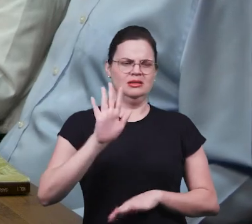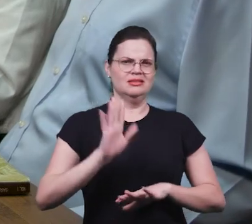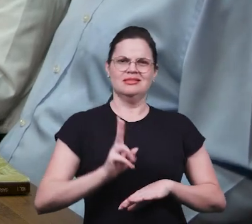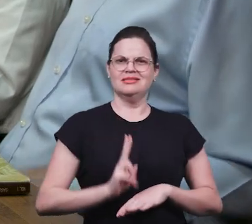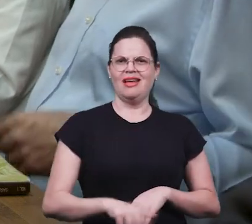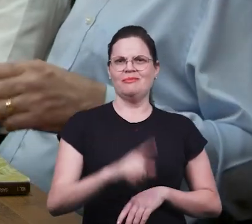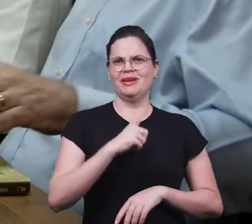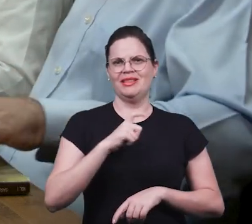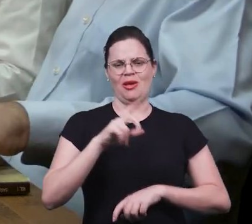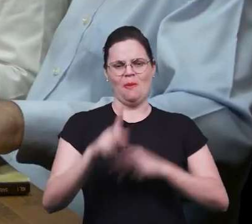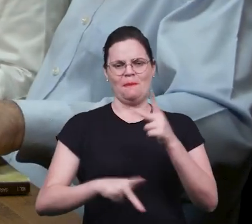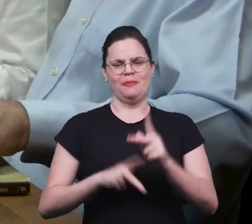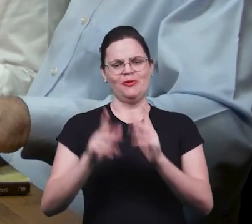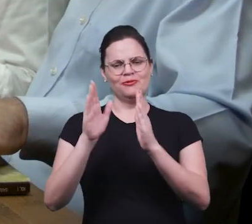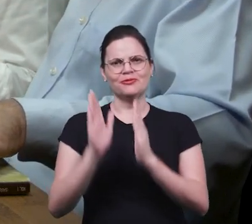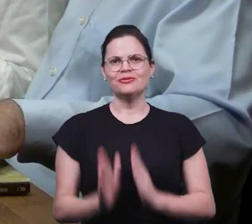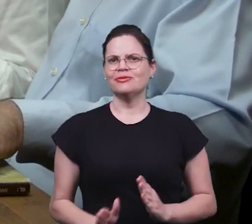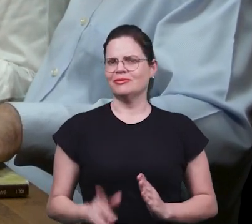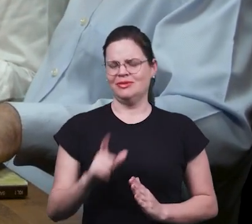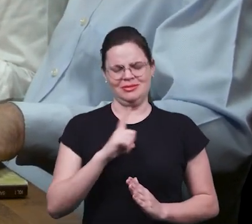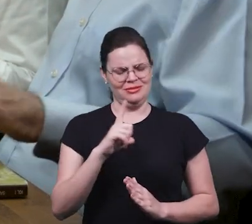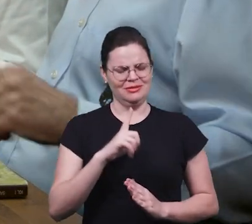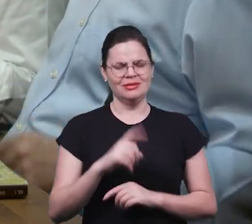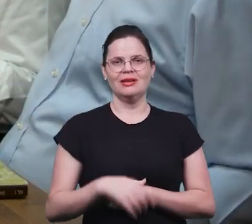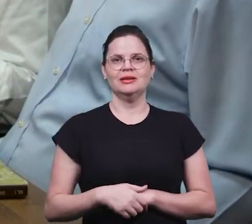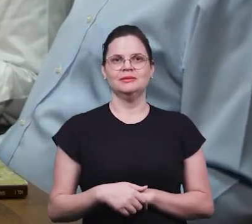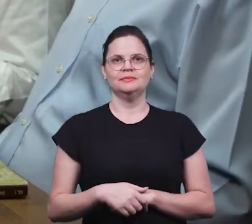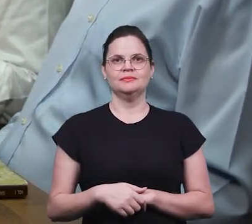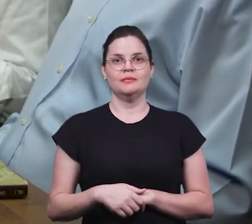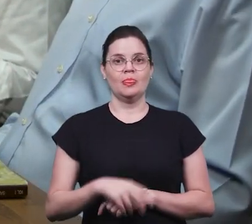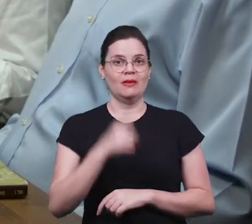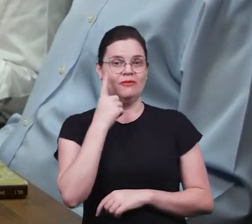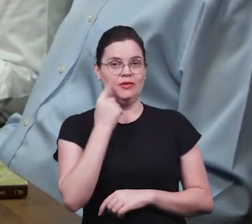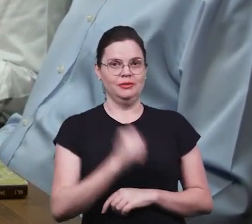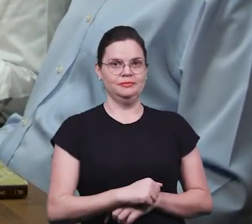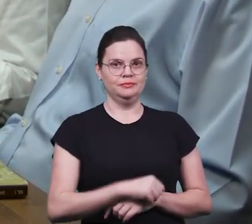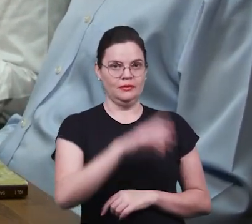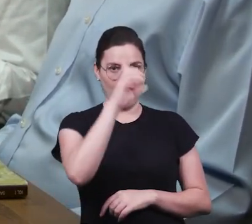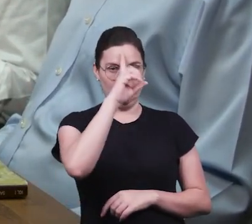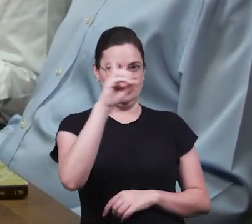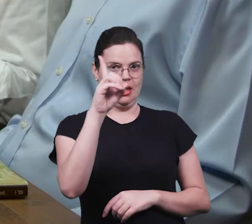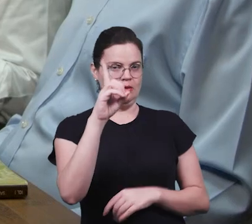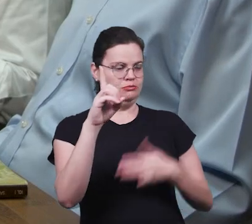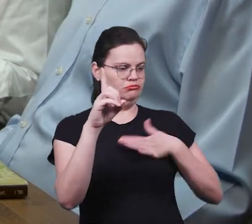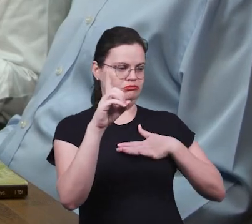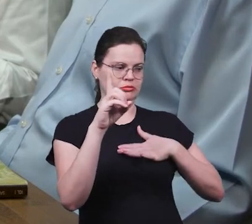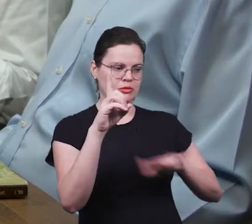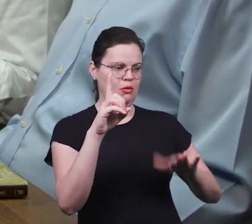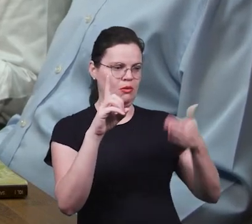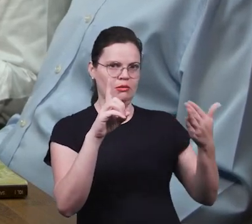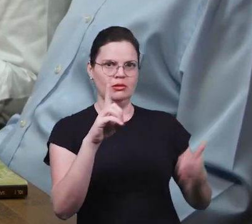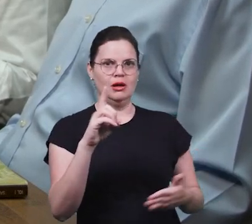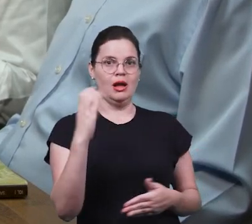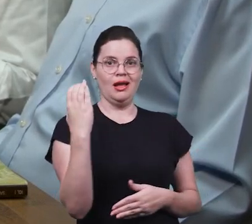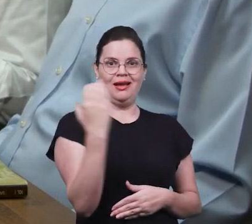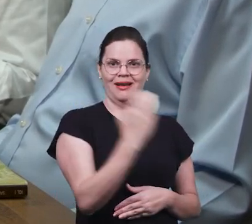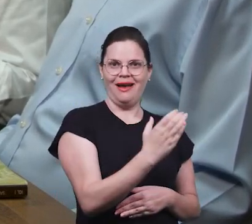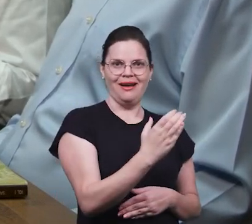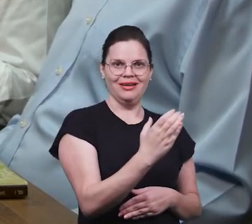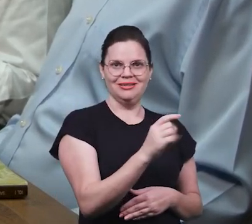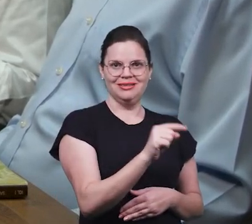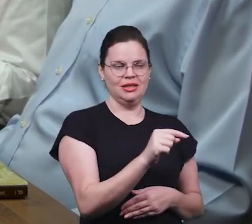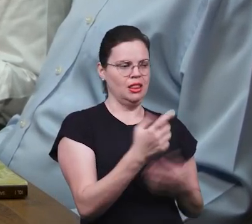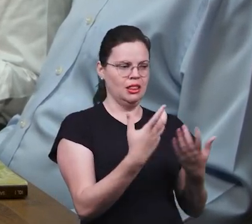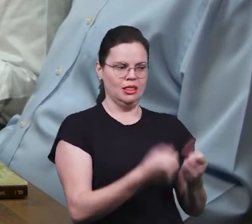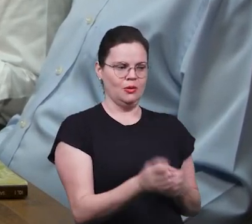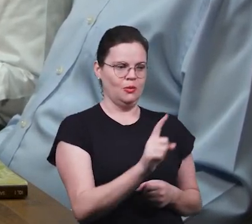né? Sempre tem. É interessante que Deus rejeita Caim Porque Caim, mesmo Deus dando uma oportunidade a ele, ele não